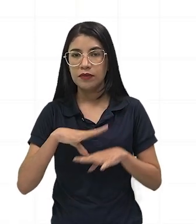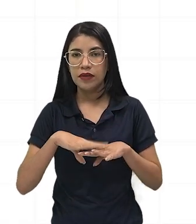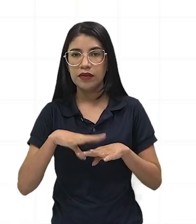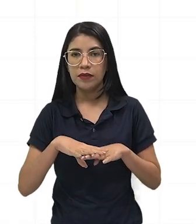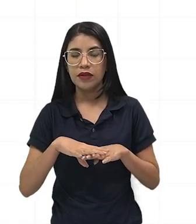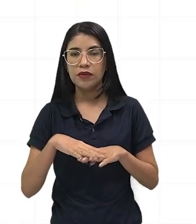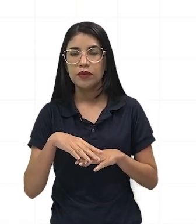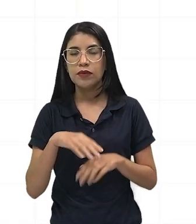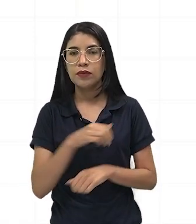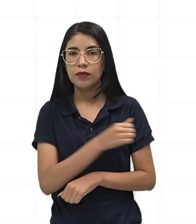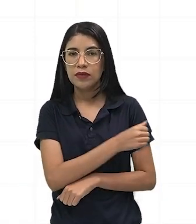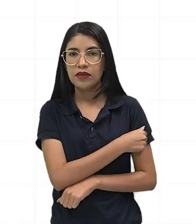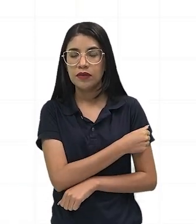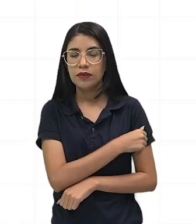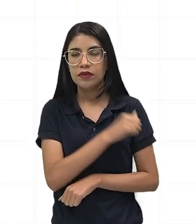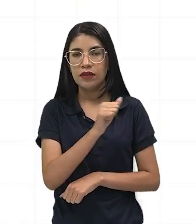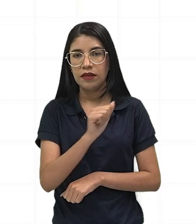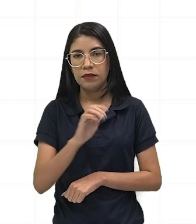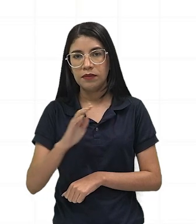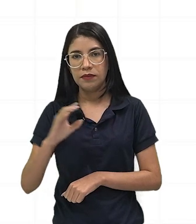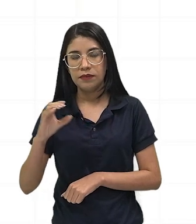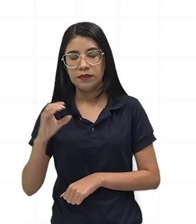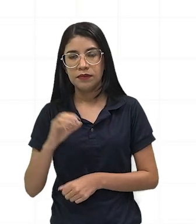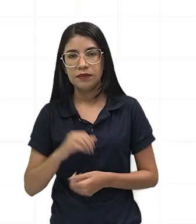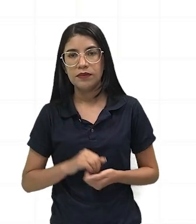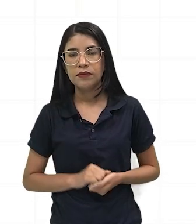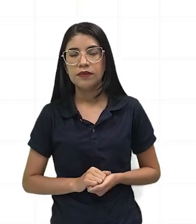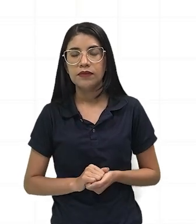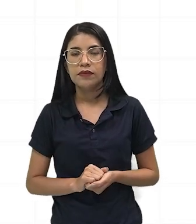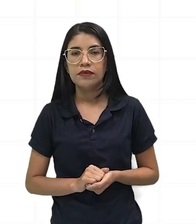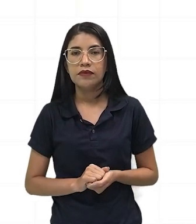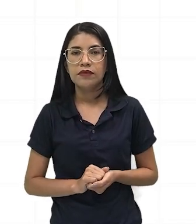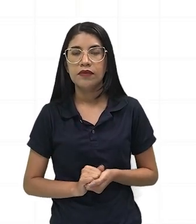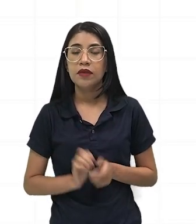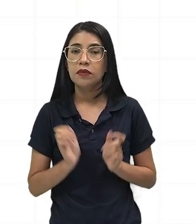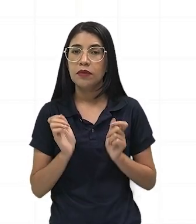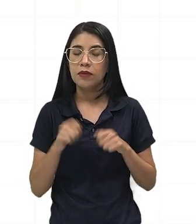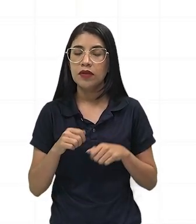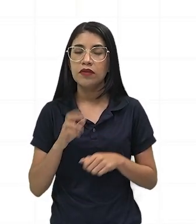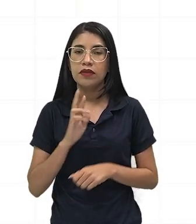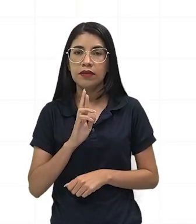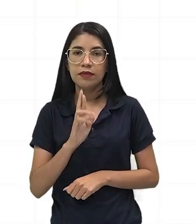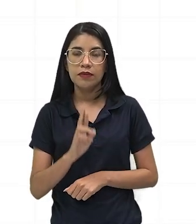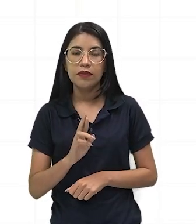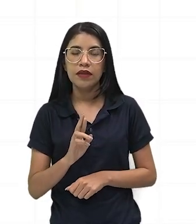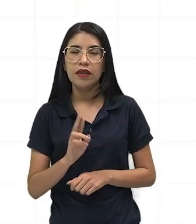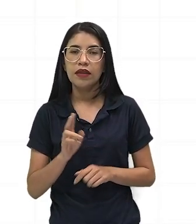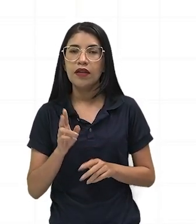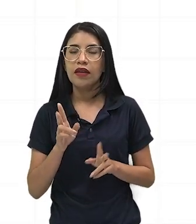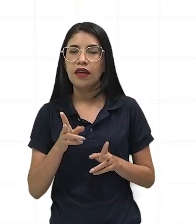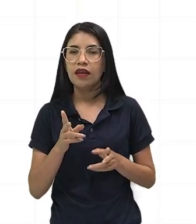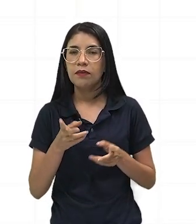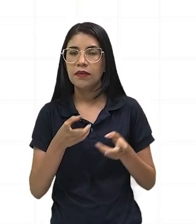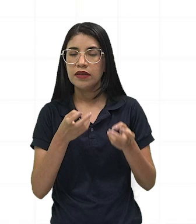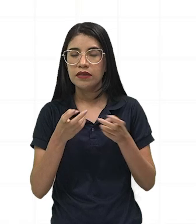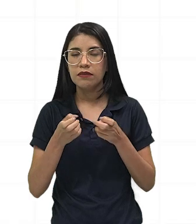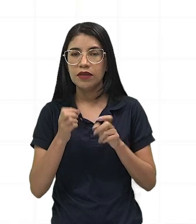esses alunos? Né? E aí nós conseguimos visualizar aqui,